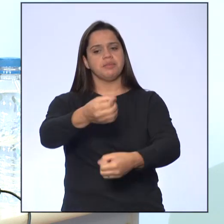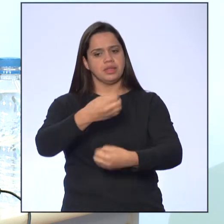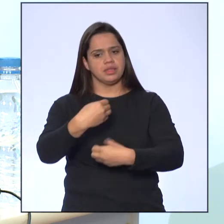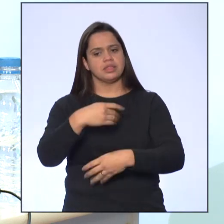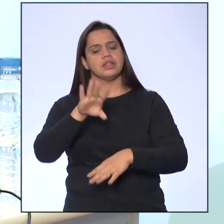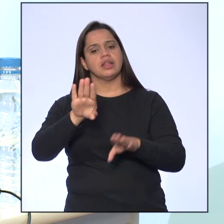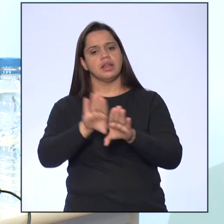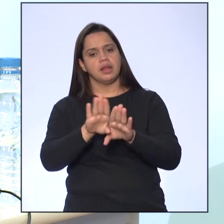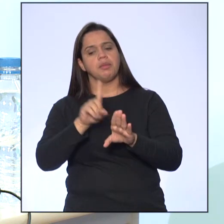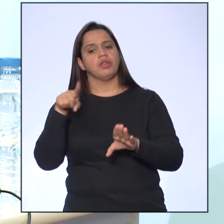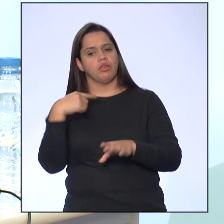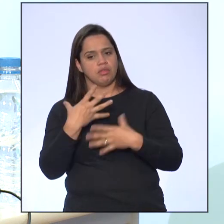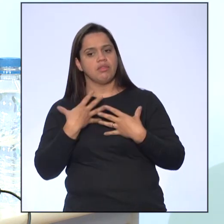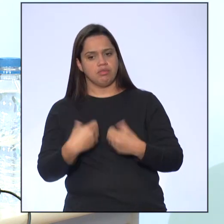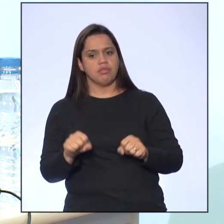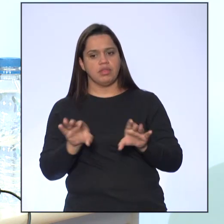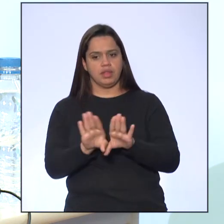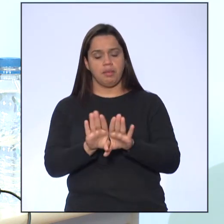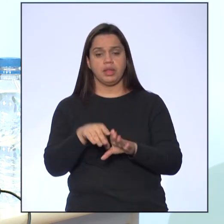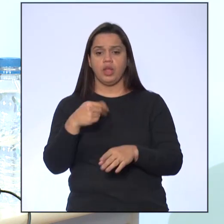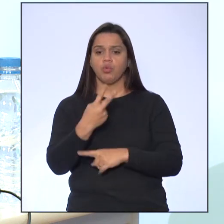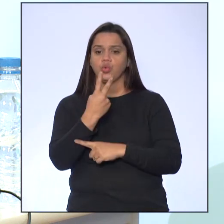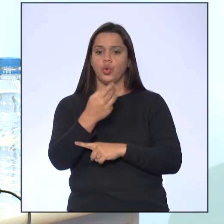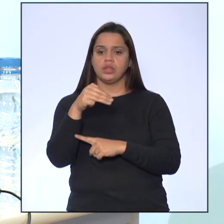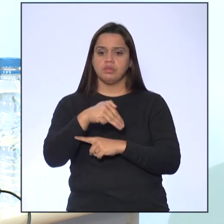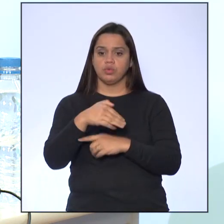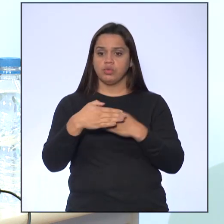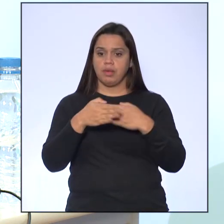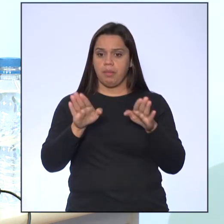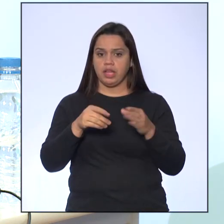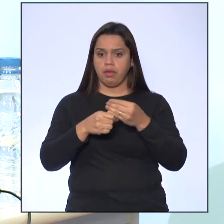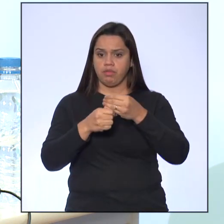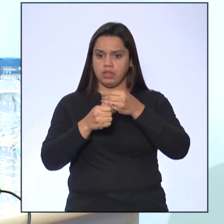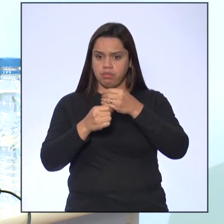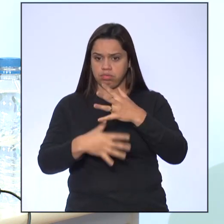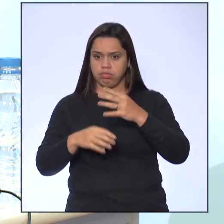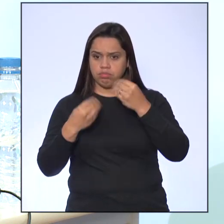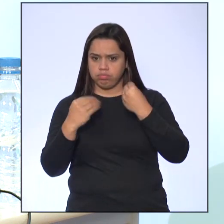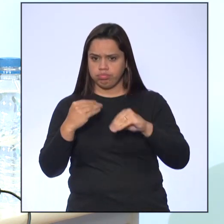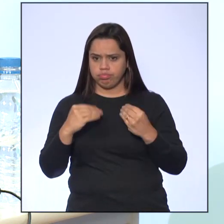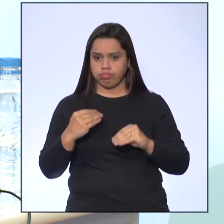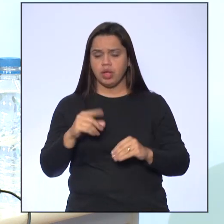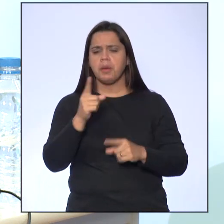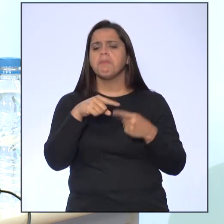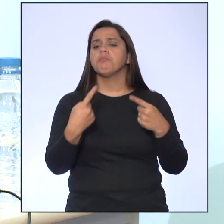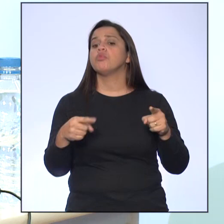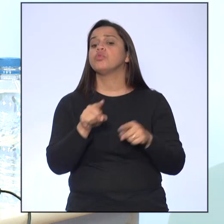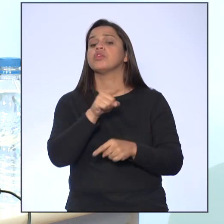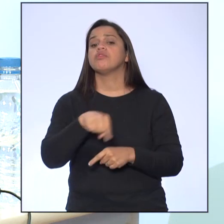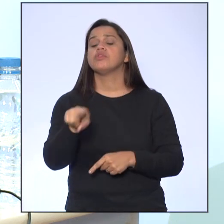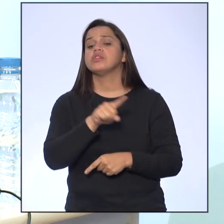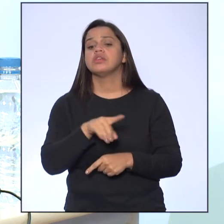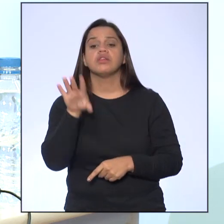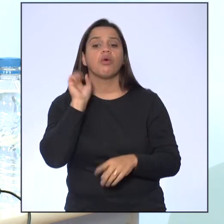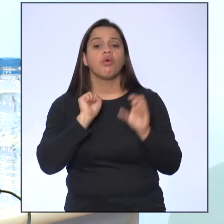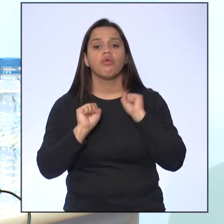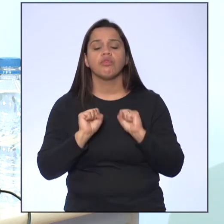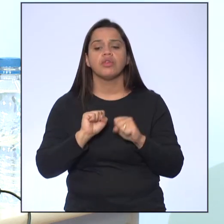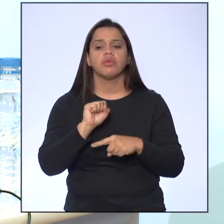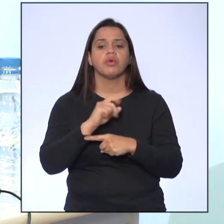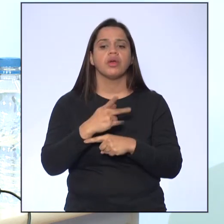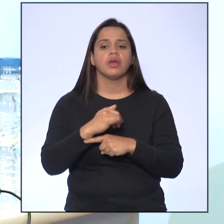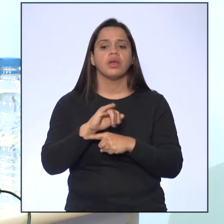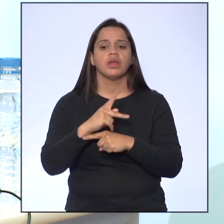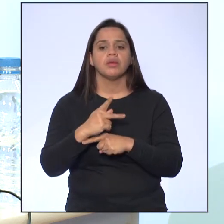gente leva bastante em consideração. Então, eu vou deixar 2 minutos de chat para vocês escreverem aqui. Que música que vocês estão ouvindo? Qual? Se é hip